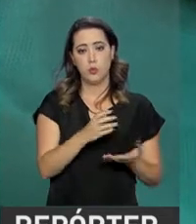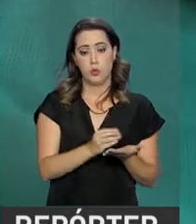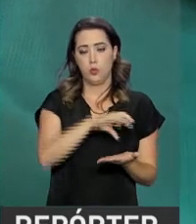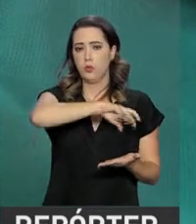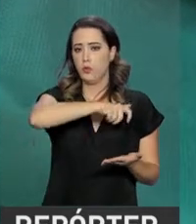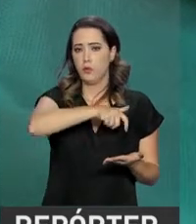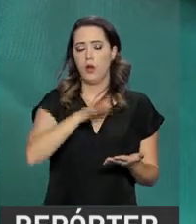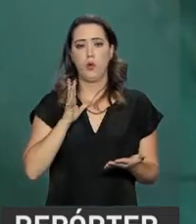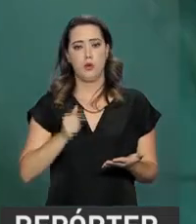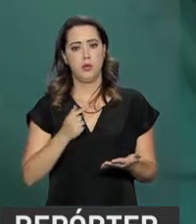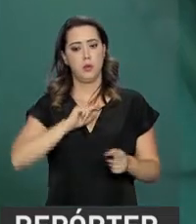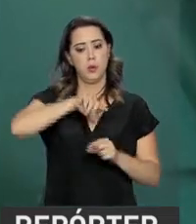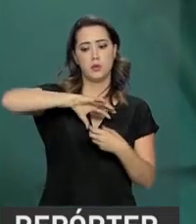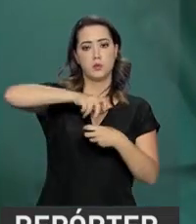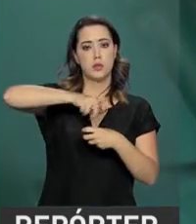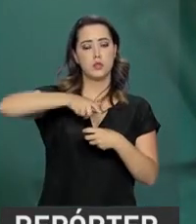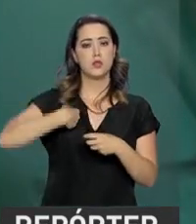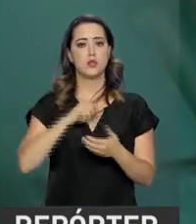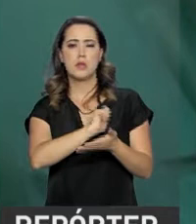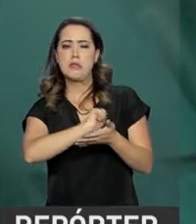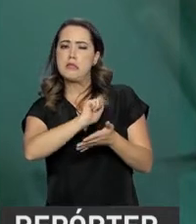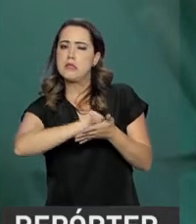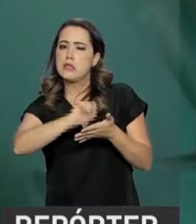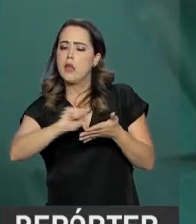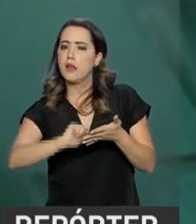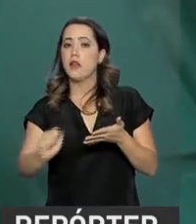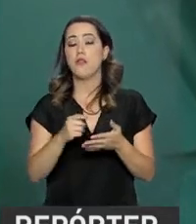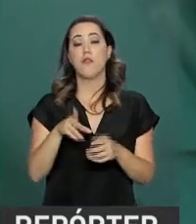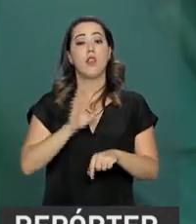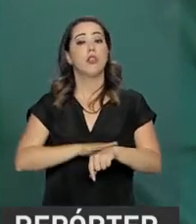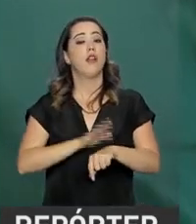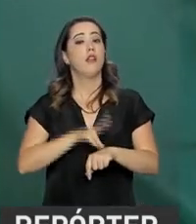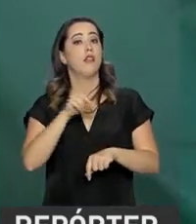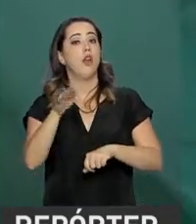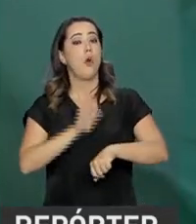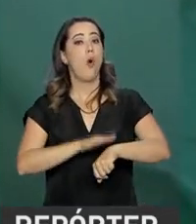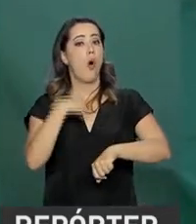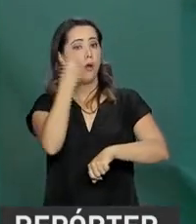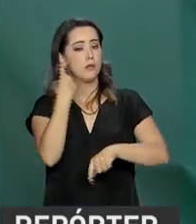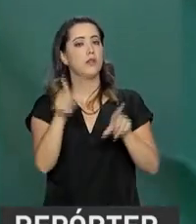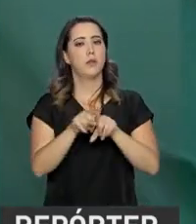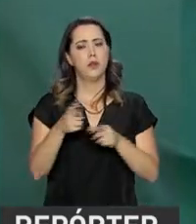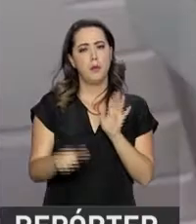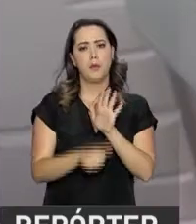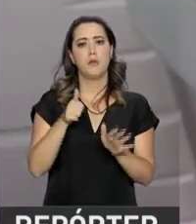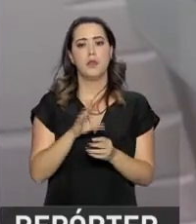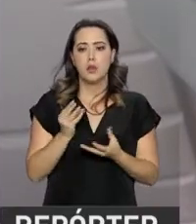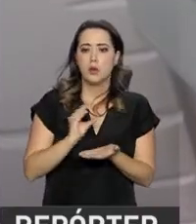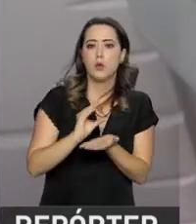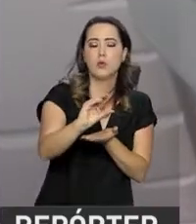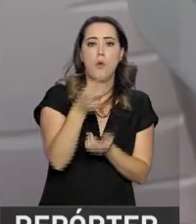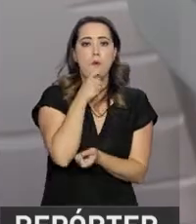Quando terminar, feche o frasco. Anote na tampa data e hora da primeira coleta. Guarde imediatamente no